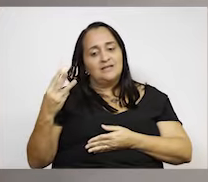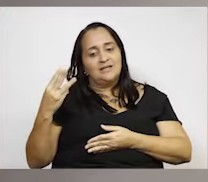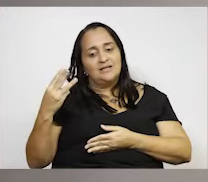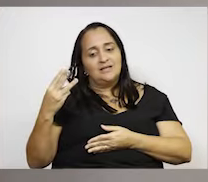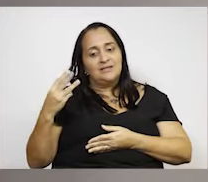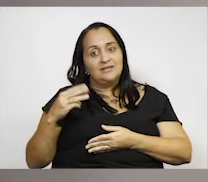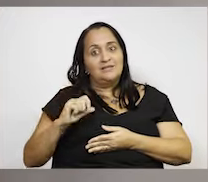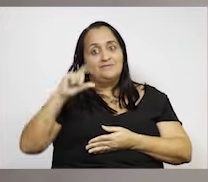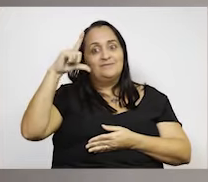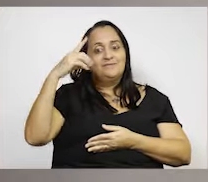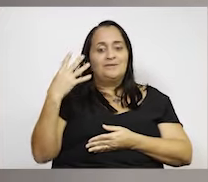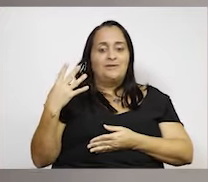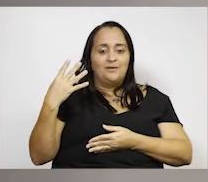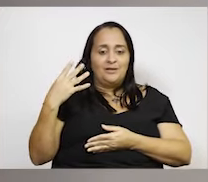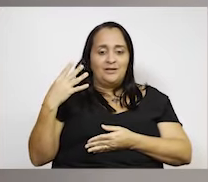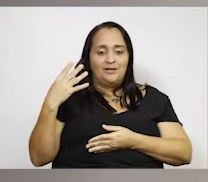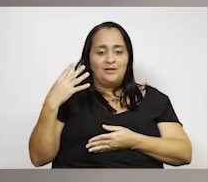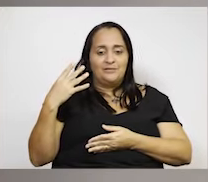3. Pulou para 4, ó.